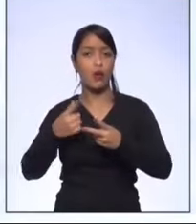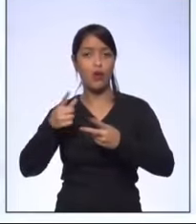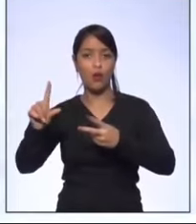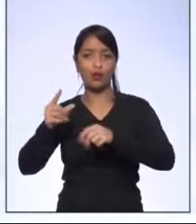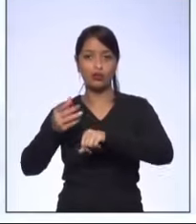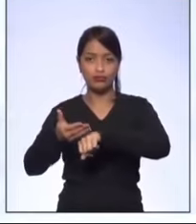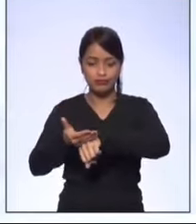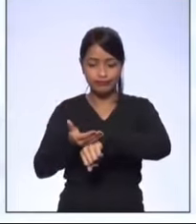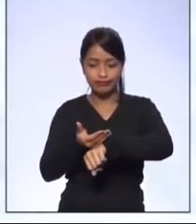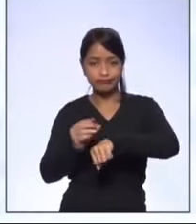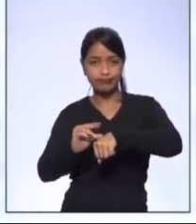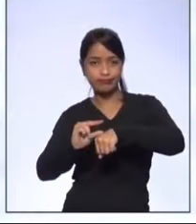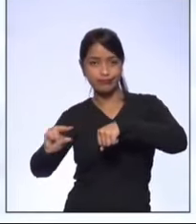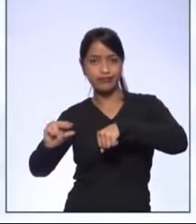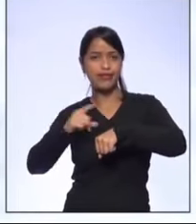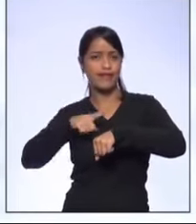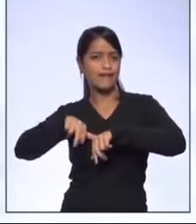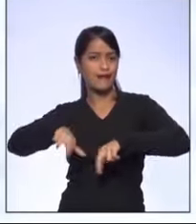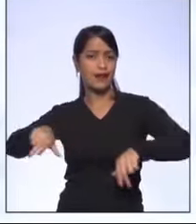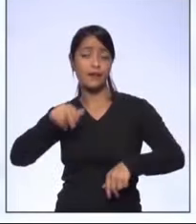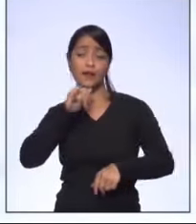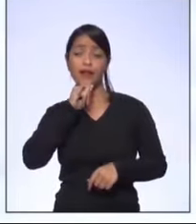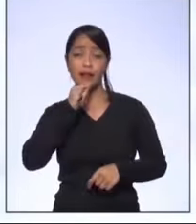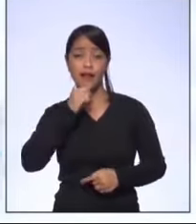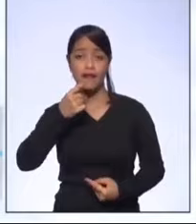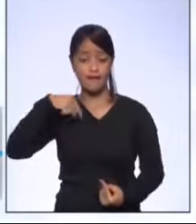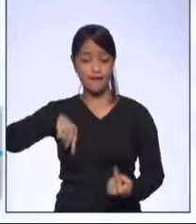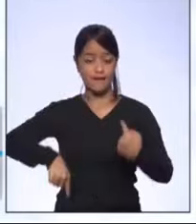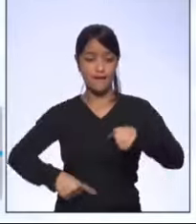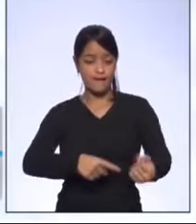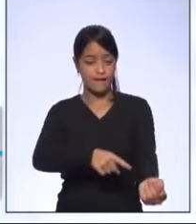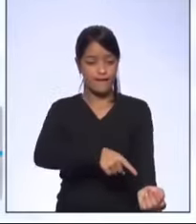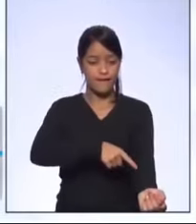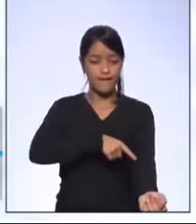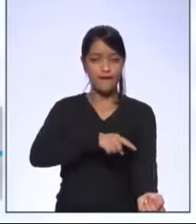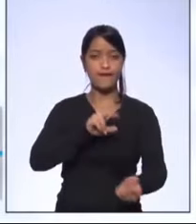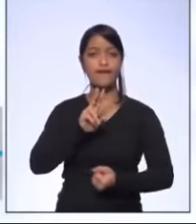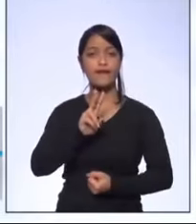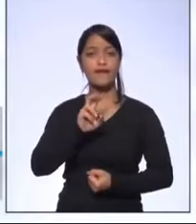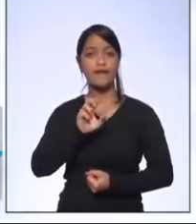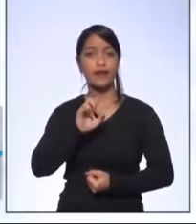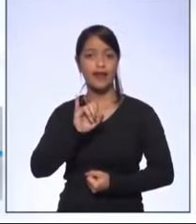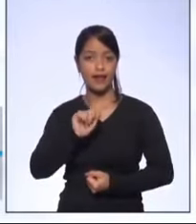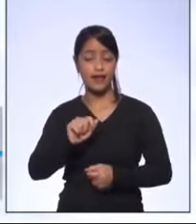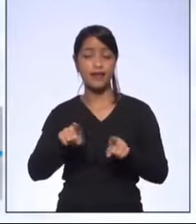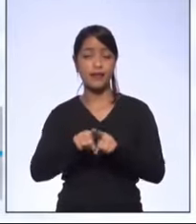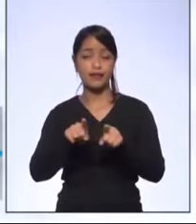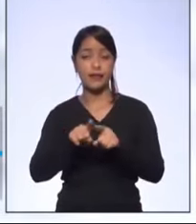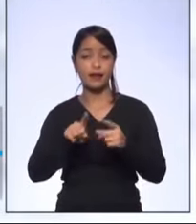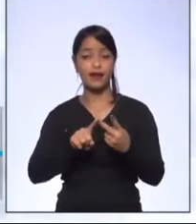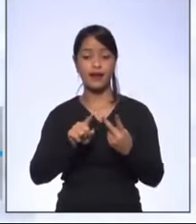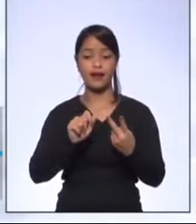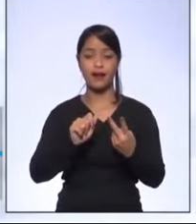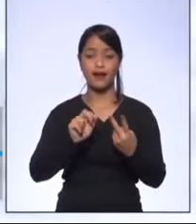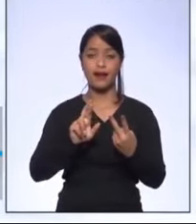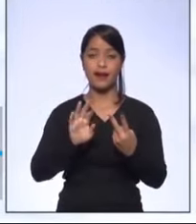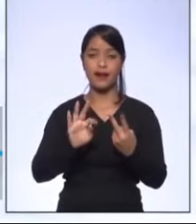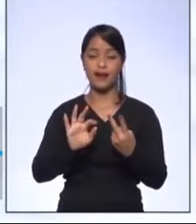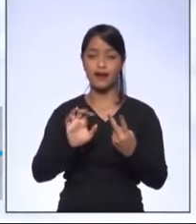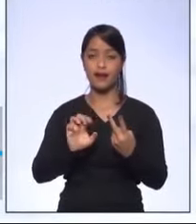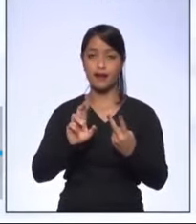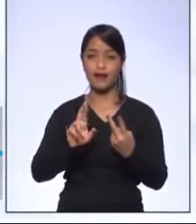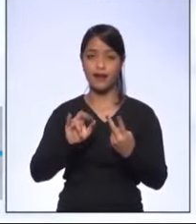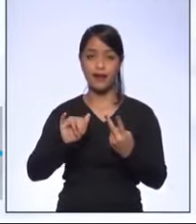caso aí, as veias e as artérias, né? A veia, normalmente, a gente fala que tem uma grande circulação e uma